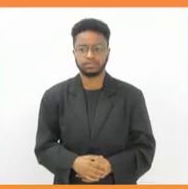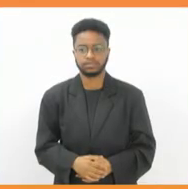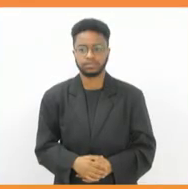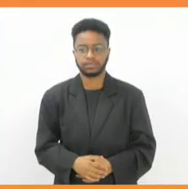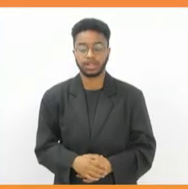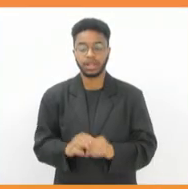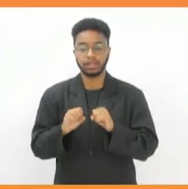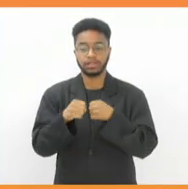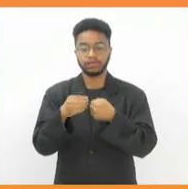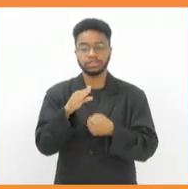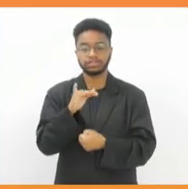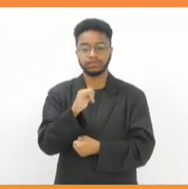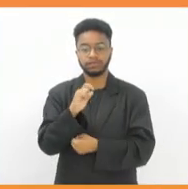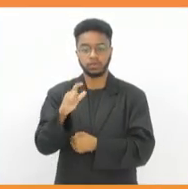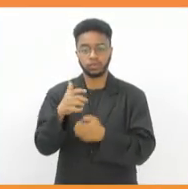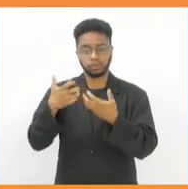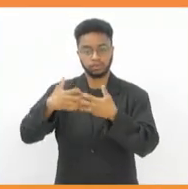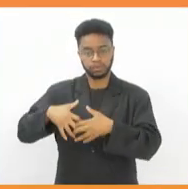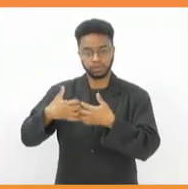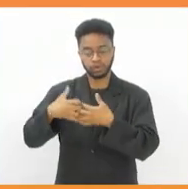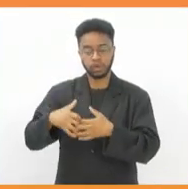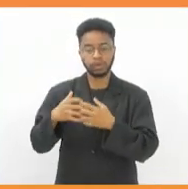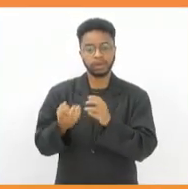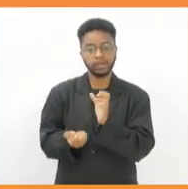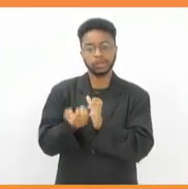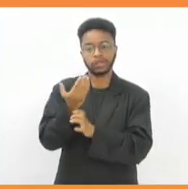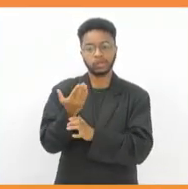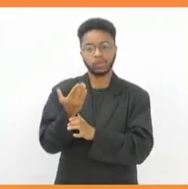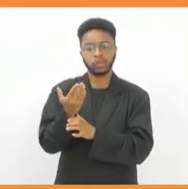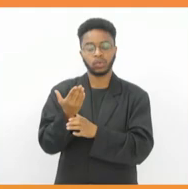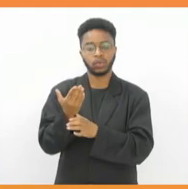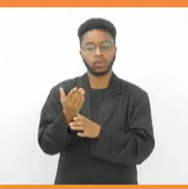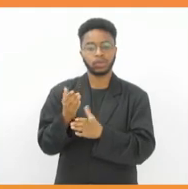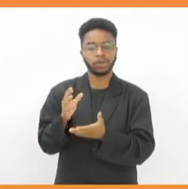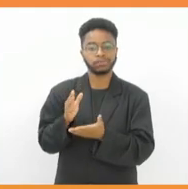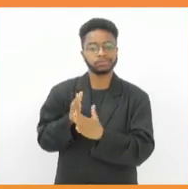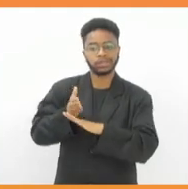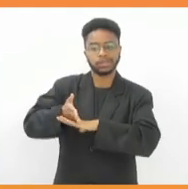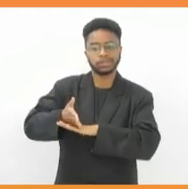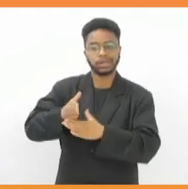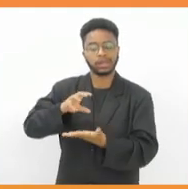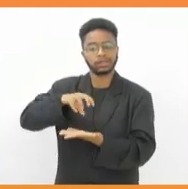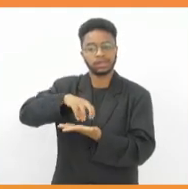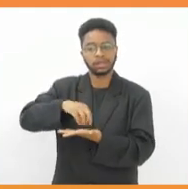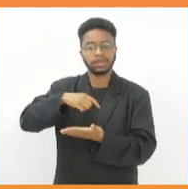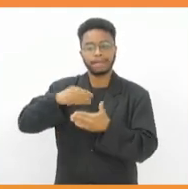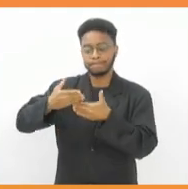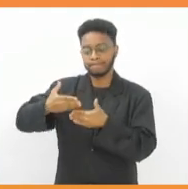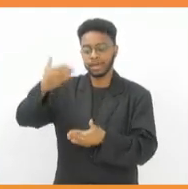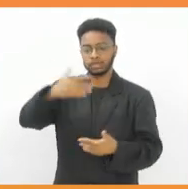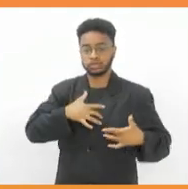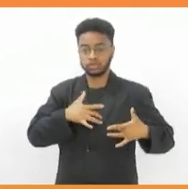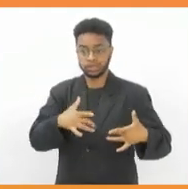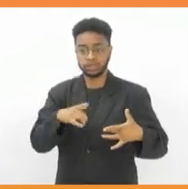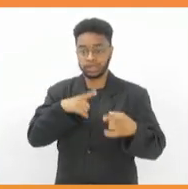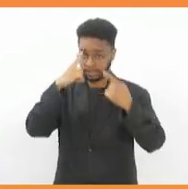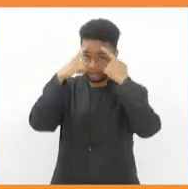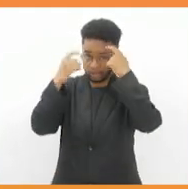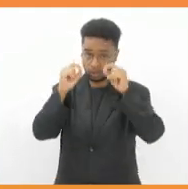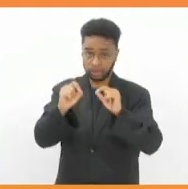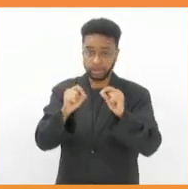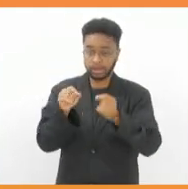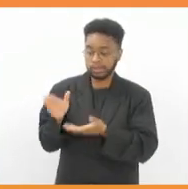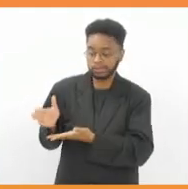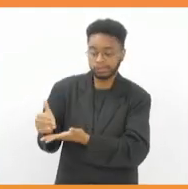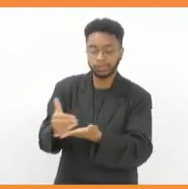A Defesa Civil Municipal de Petrópolis montou na entrada de sua sede uma parede solidária. A ideia é arrecadar roupas, agasalhos e